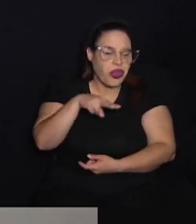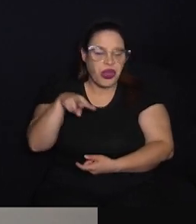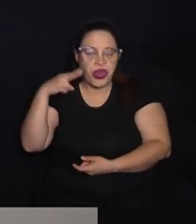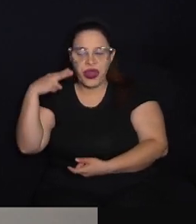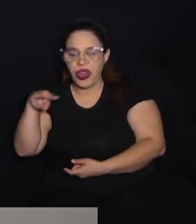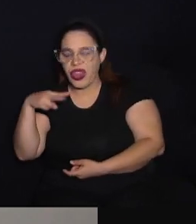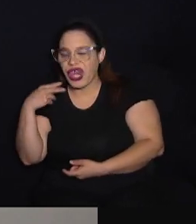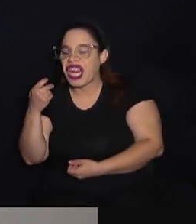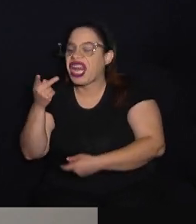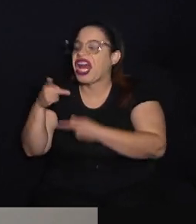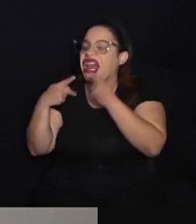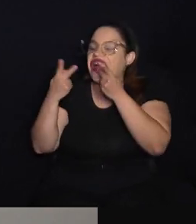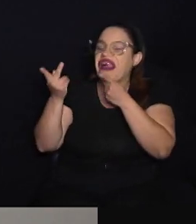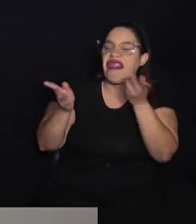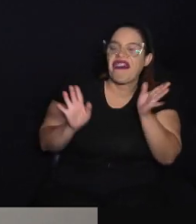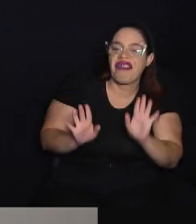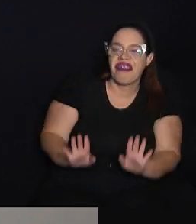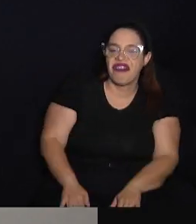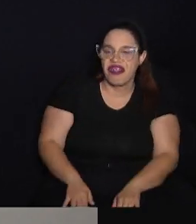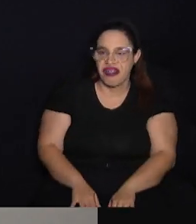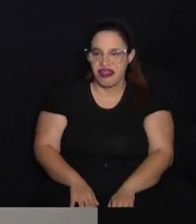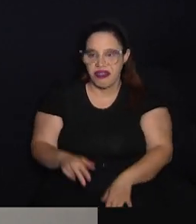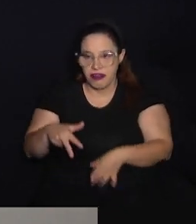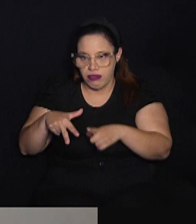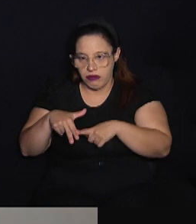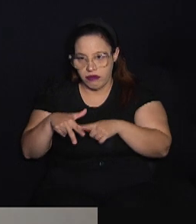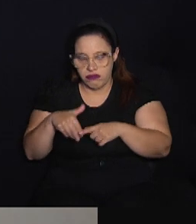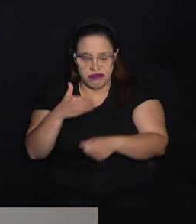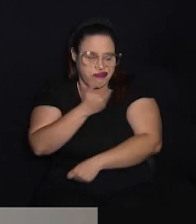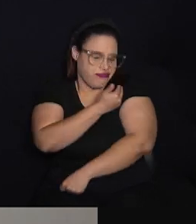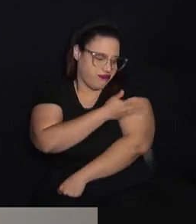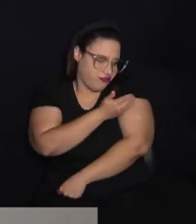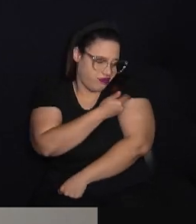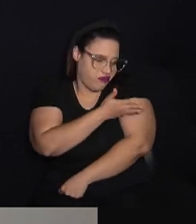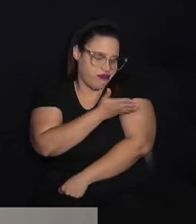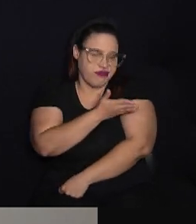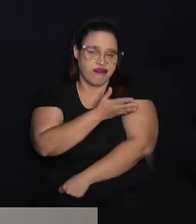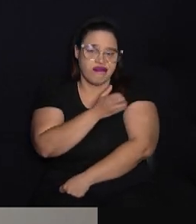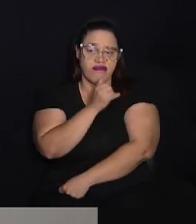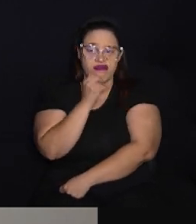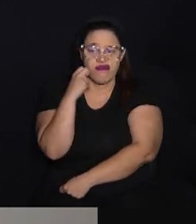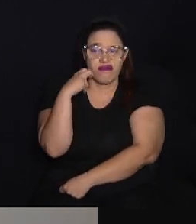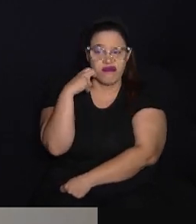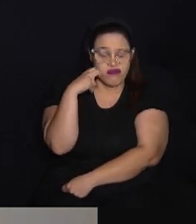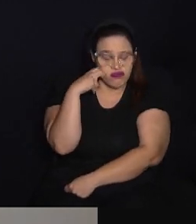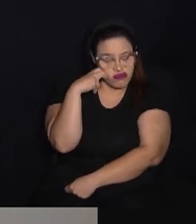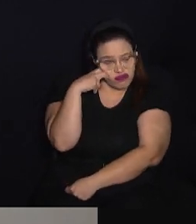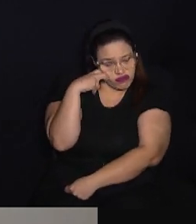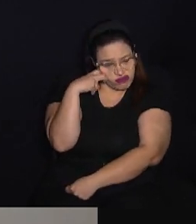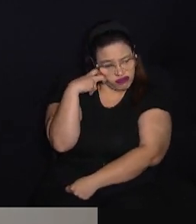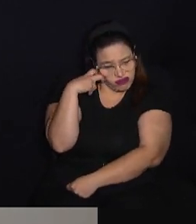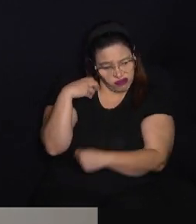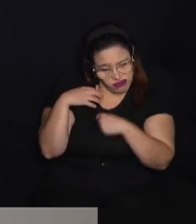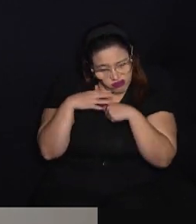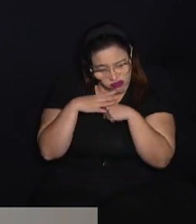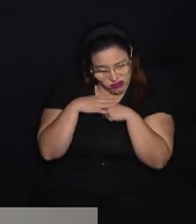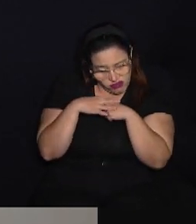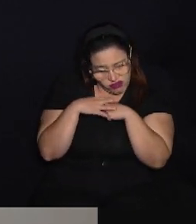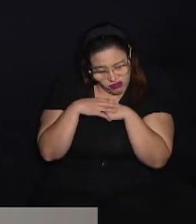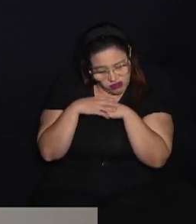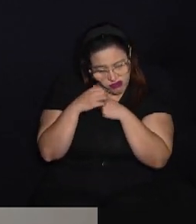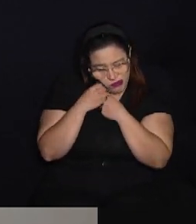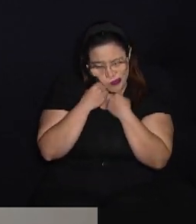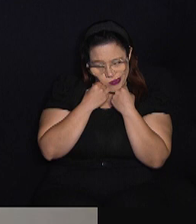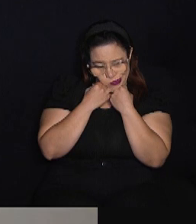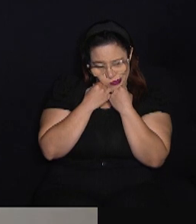ficarem comentando, do paciente se sentir menosprezado ou envergonhado em relação à doença. E essas formas que a